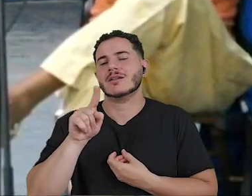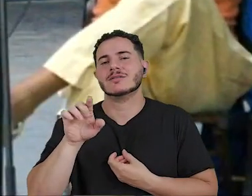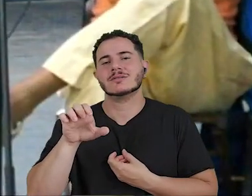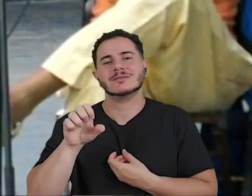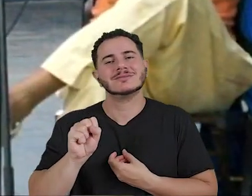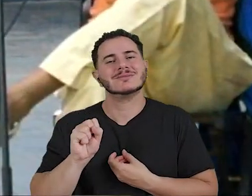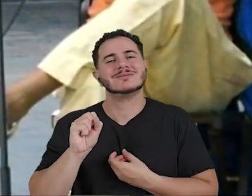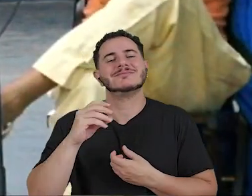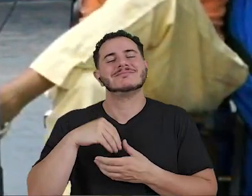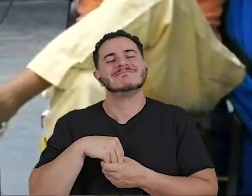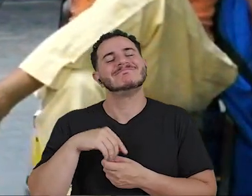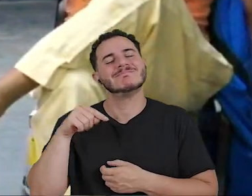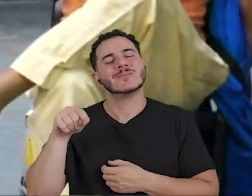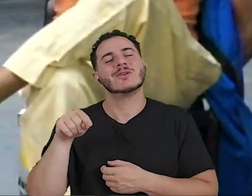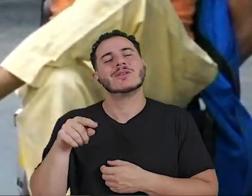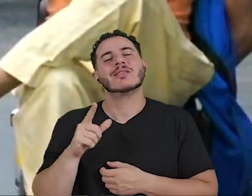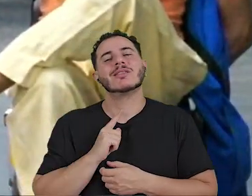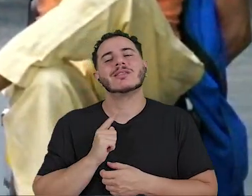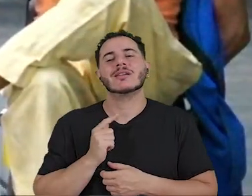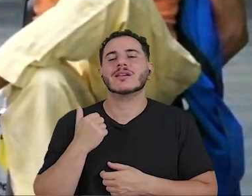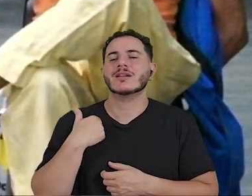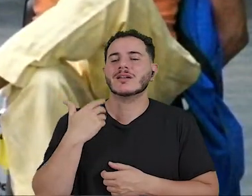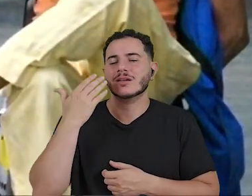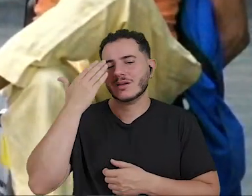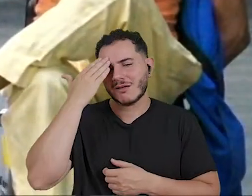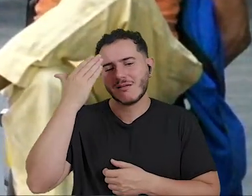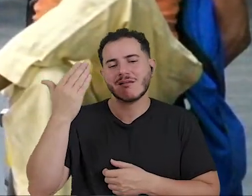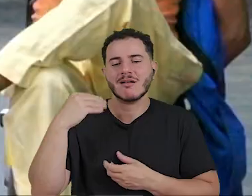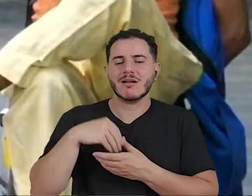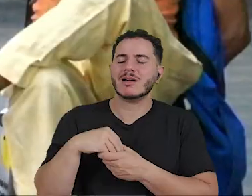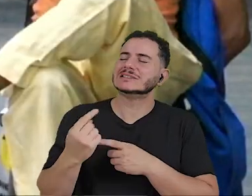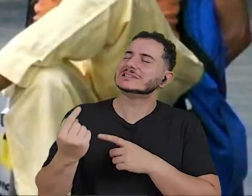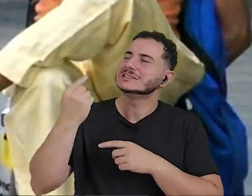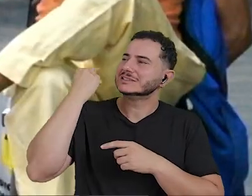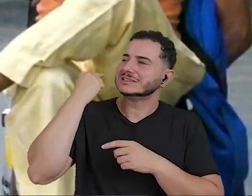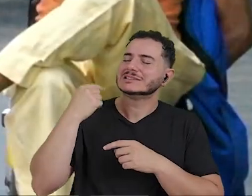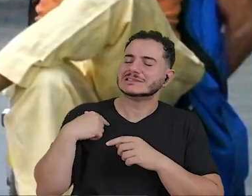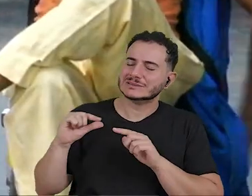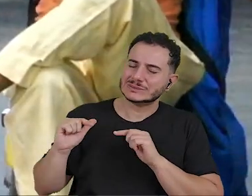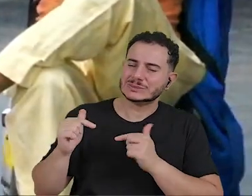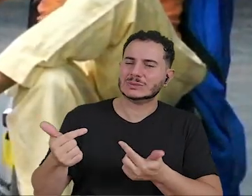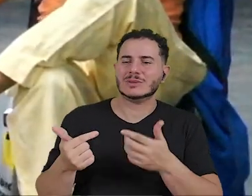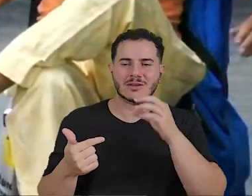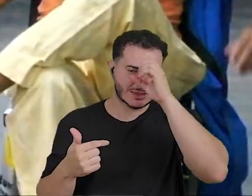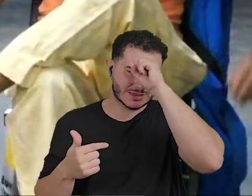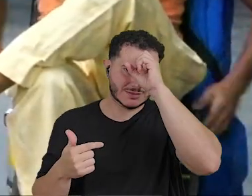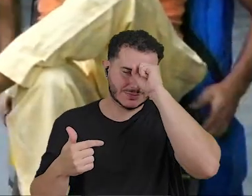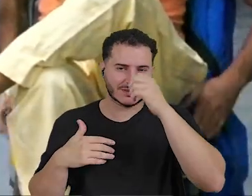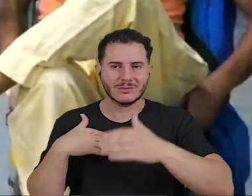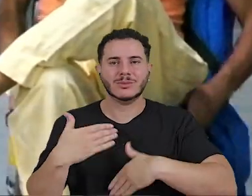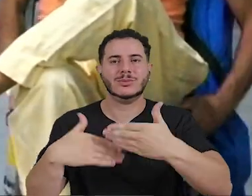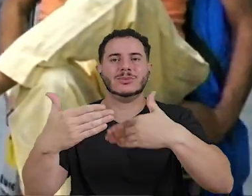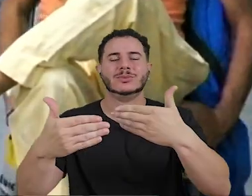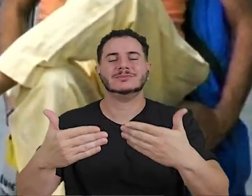eu aprendi e comecei na ação escolar com pensados que eu aprendi lá no Raízes.